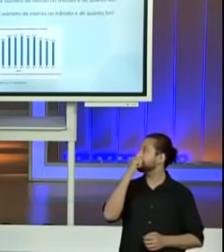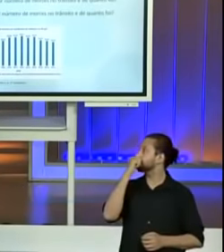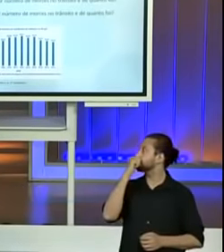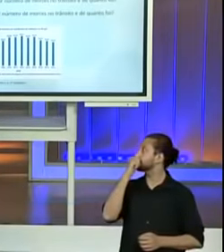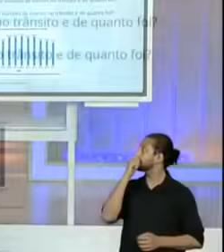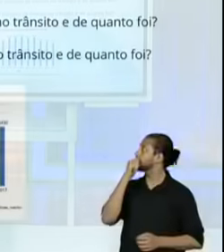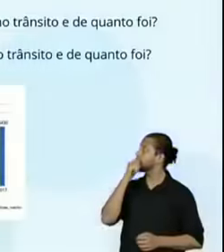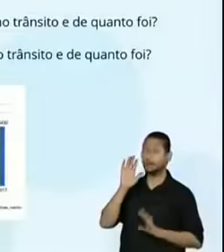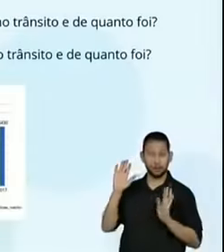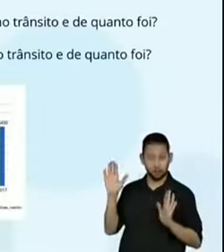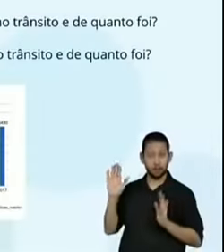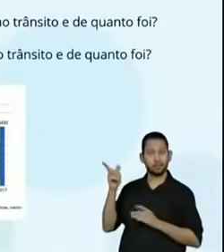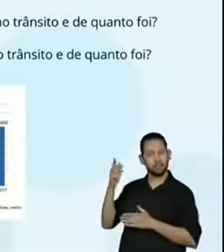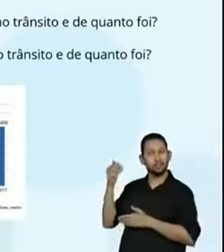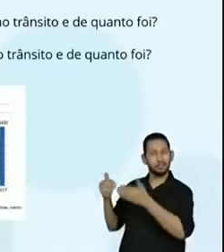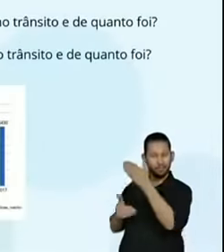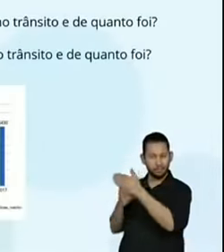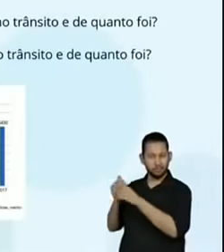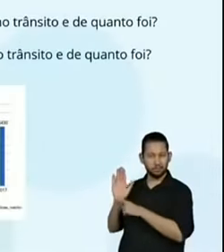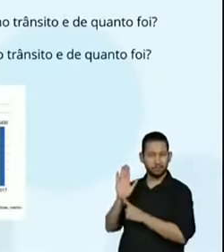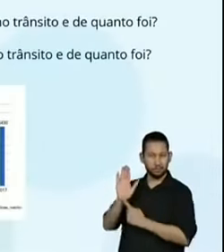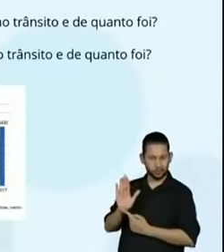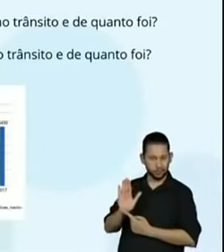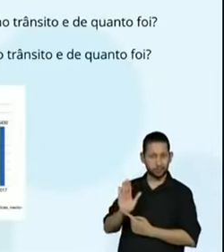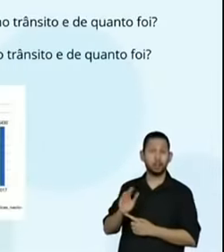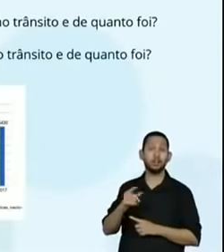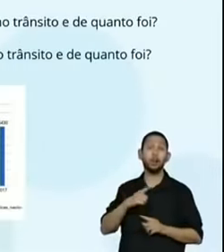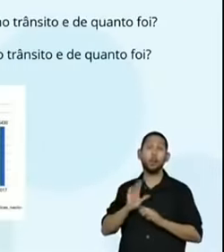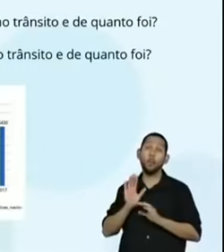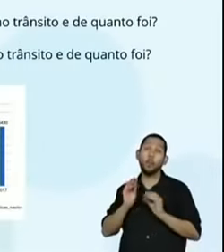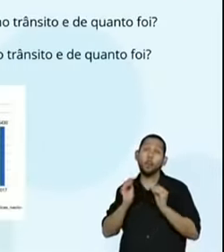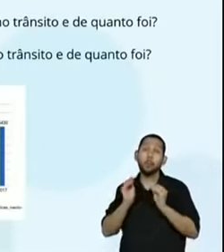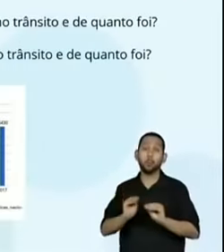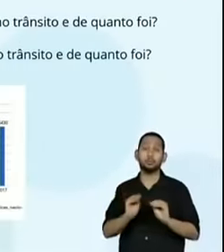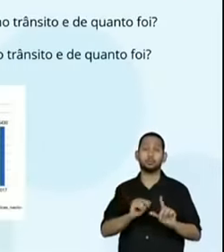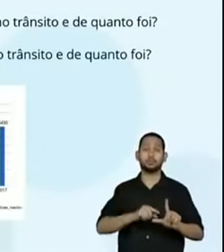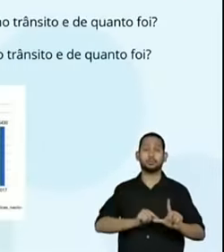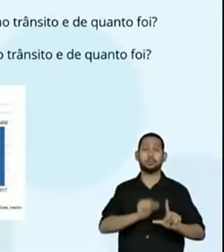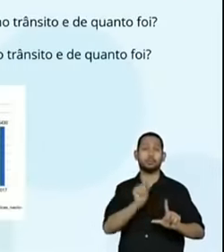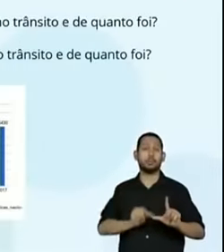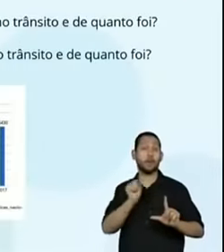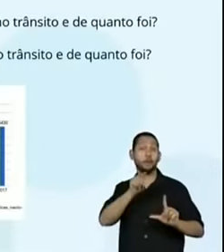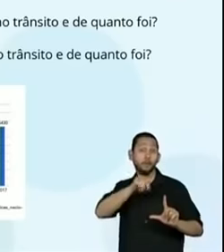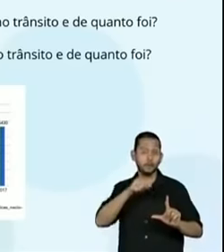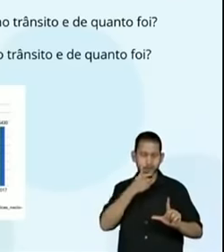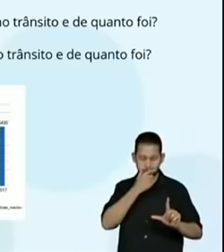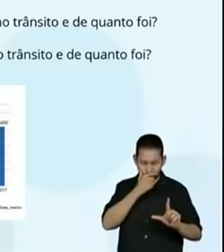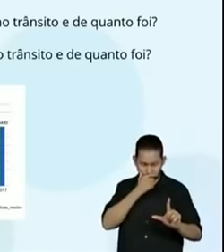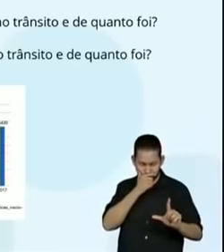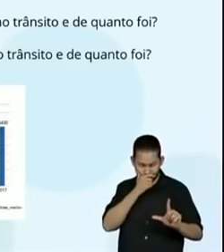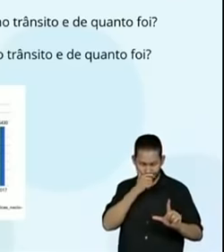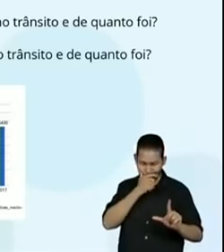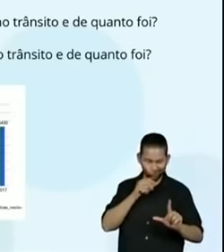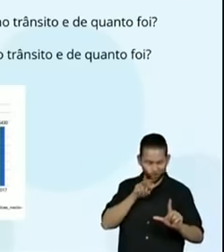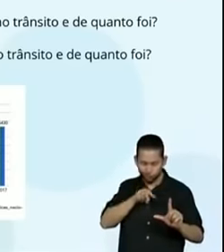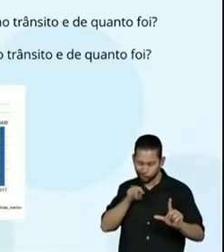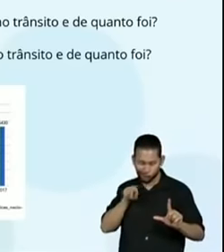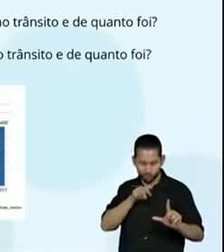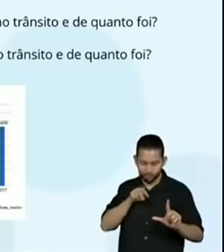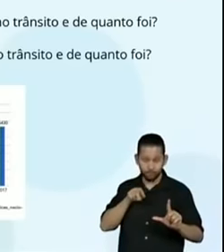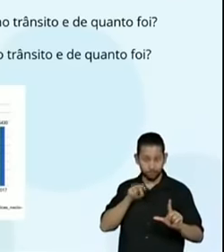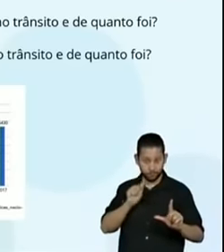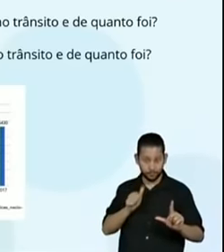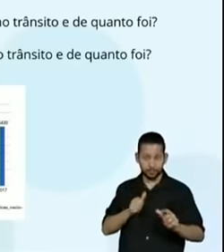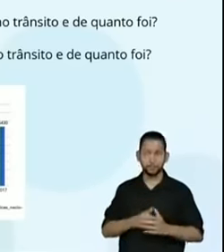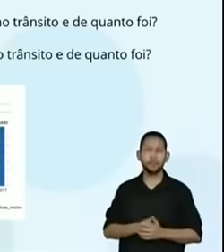Em todos os nossos slides da aula, vocês vão ver que tem o gráfico, eu deixei para vocês analisarem mesmo, ok? Então, vamos lá. Deixa